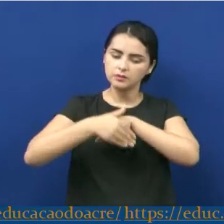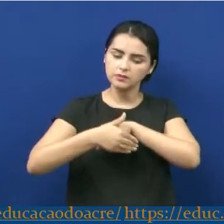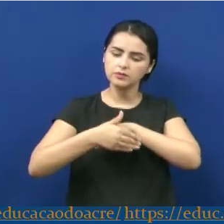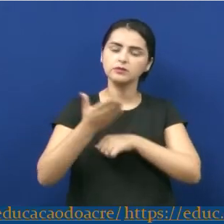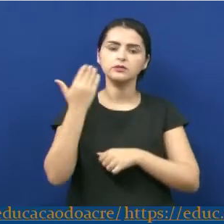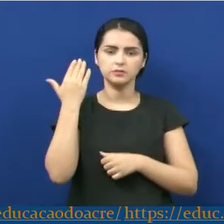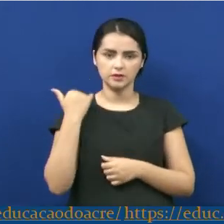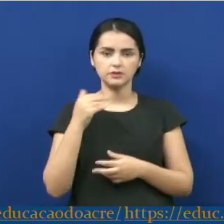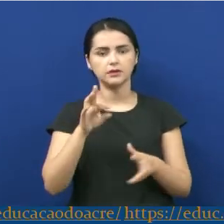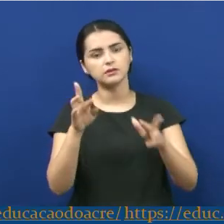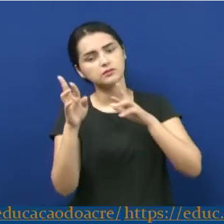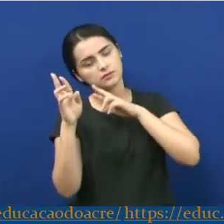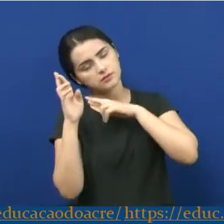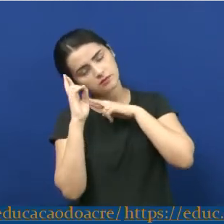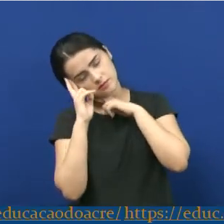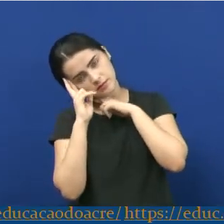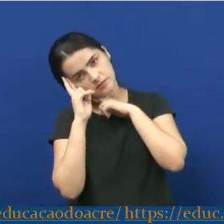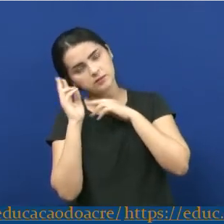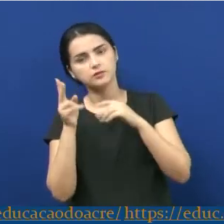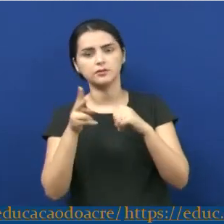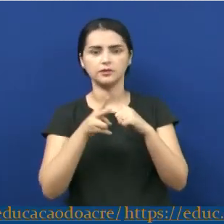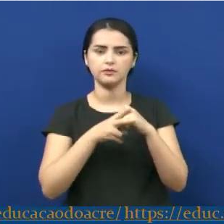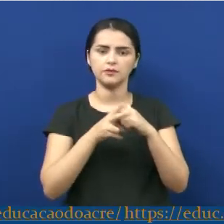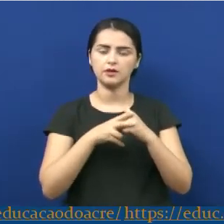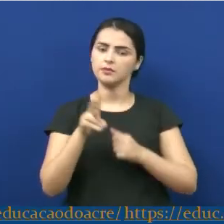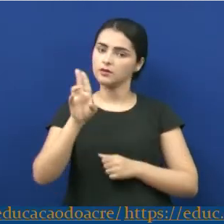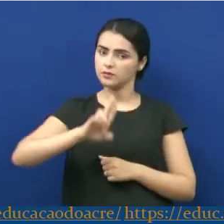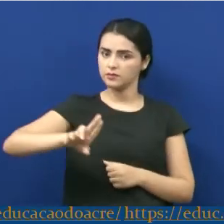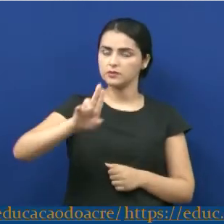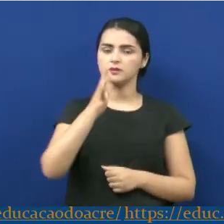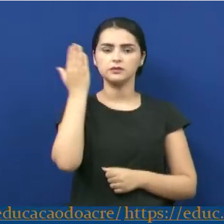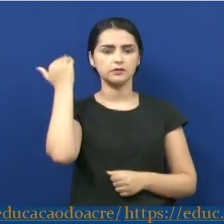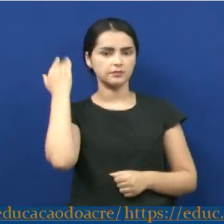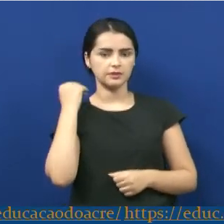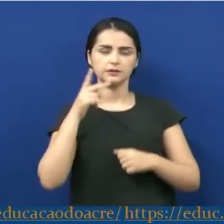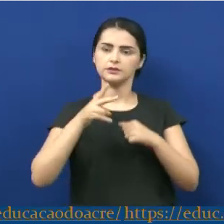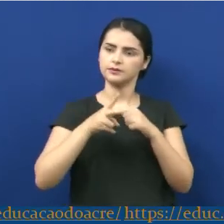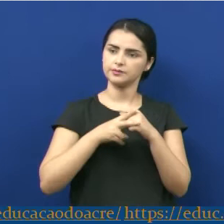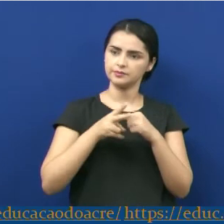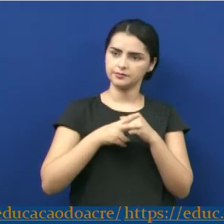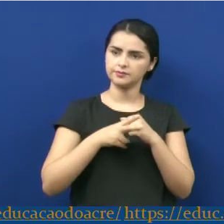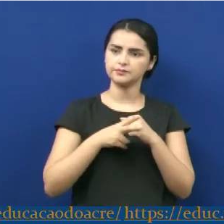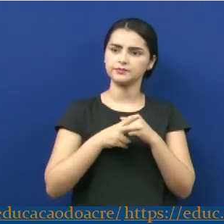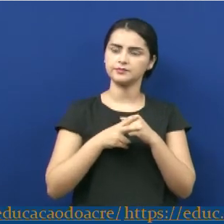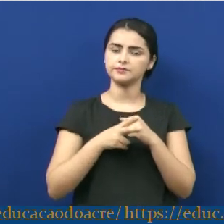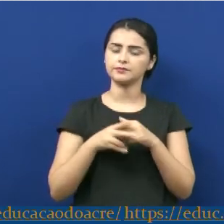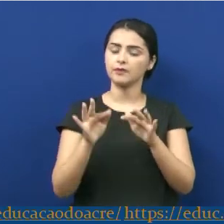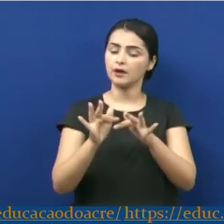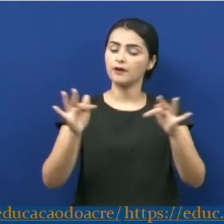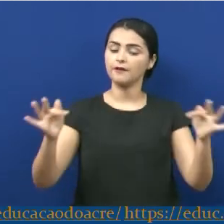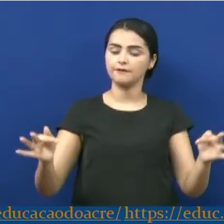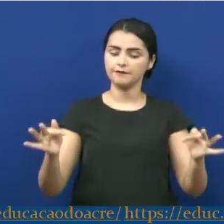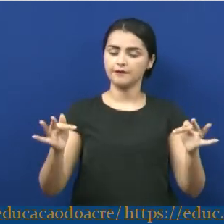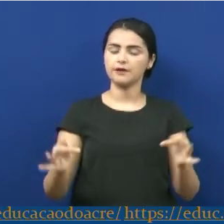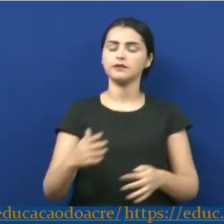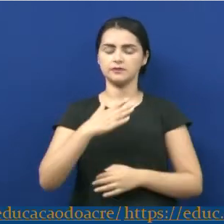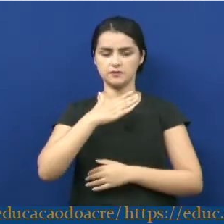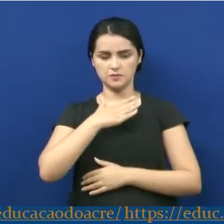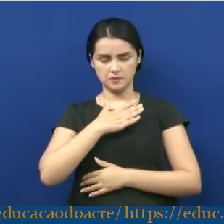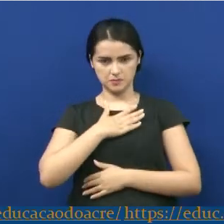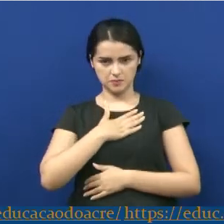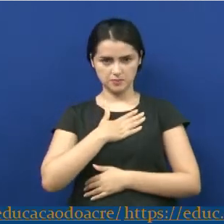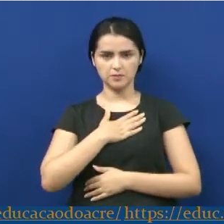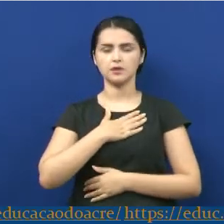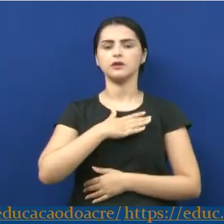sleep, o verbo dormir. Então, para eu utilizar o passado desse verbo, a frase ficaria My dog